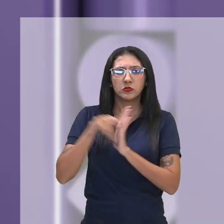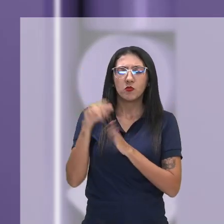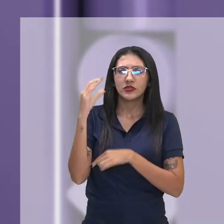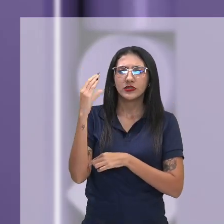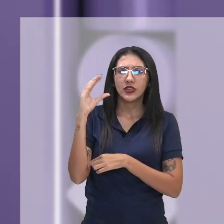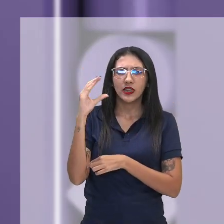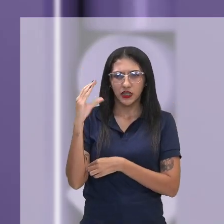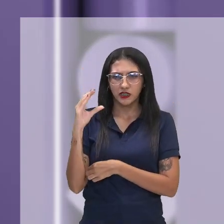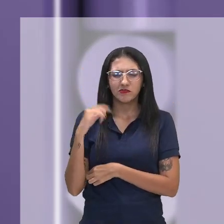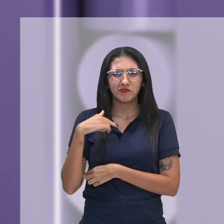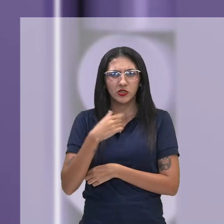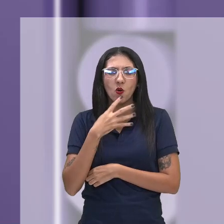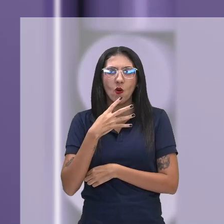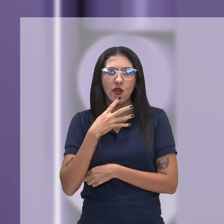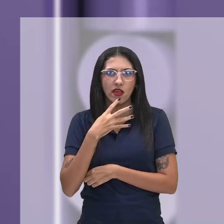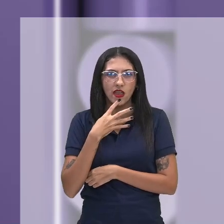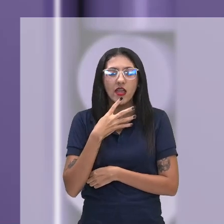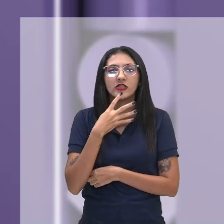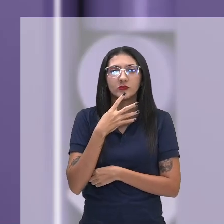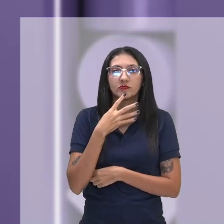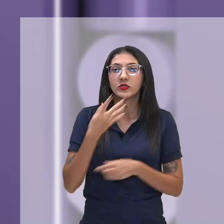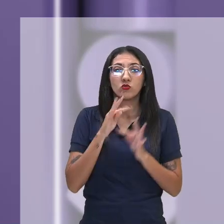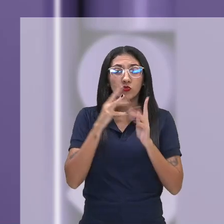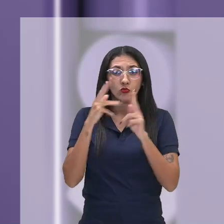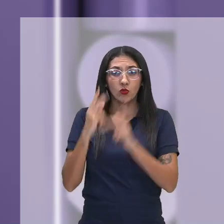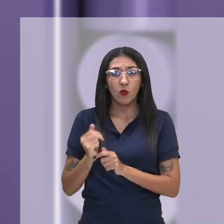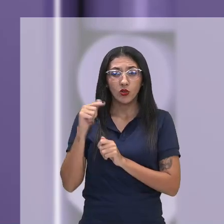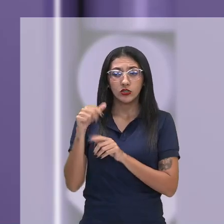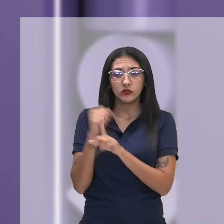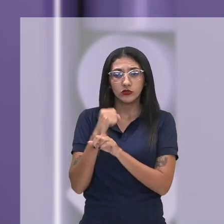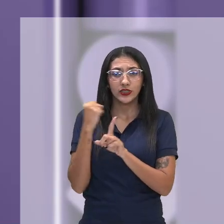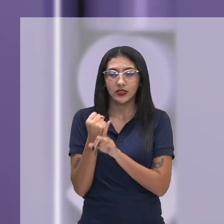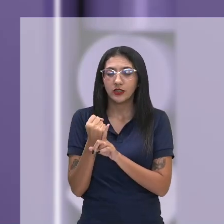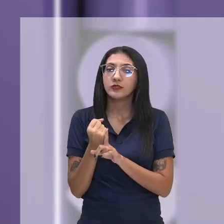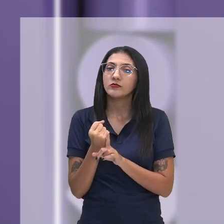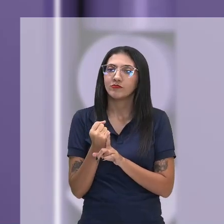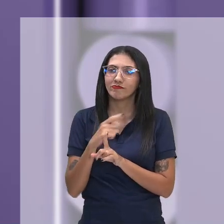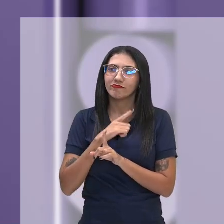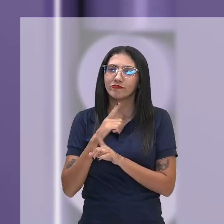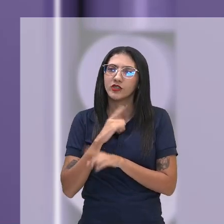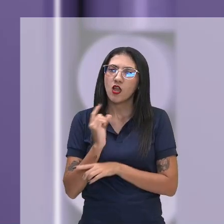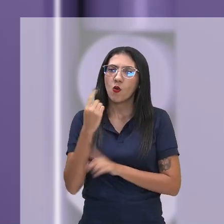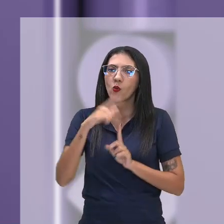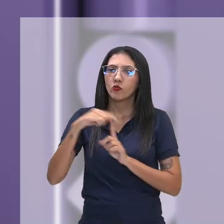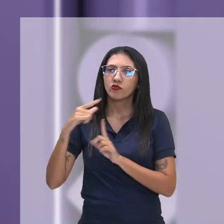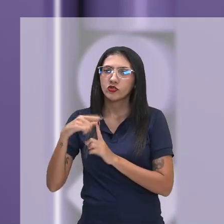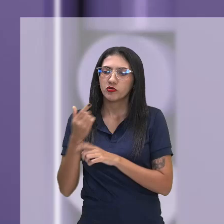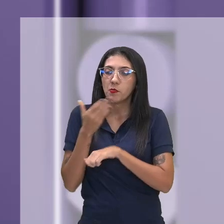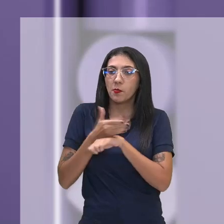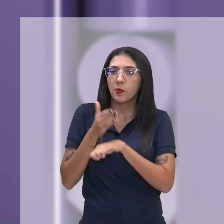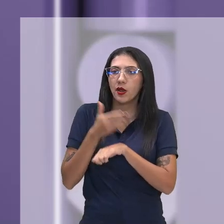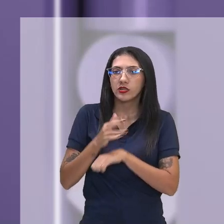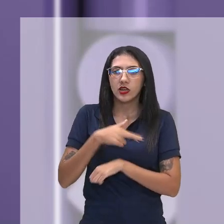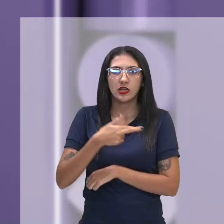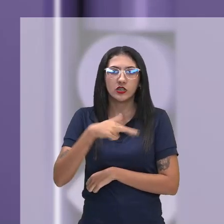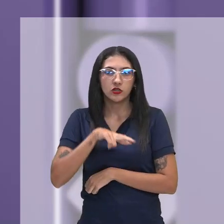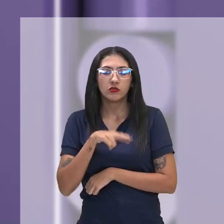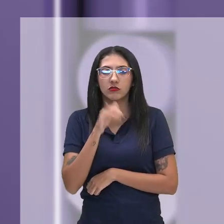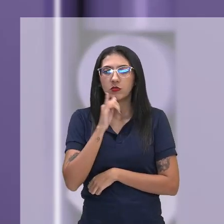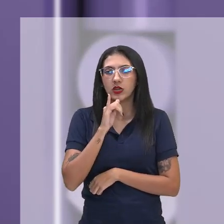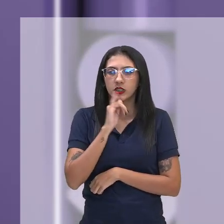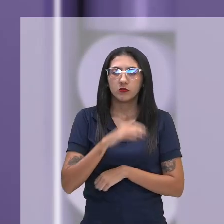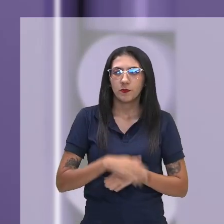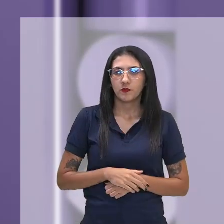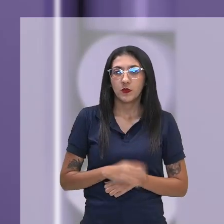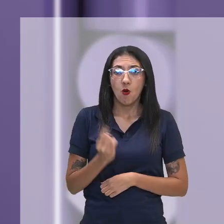na televisão, na internet, todas elas têm seu sistema religioso, com um deus ou com